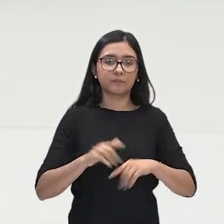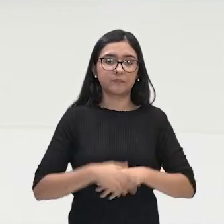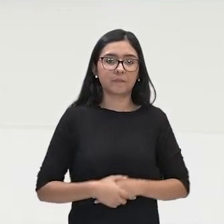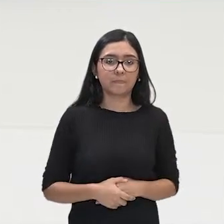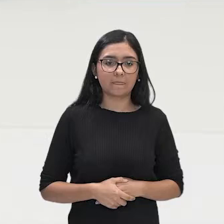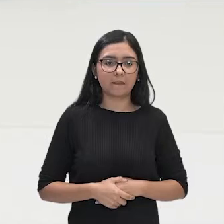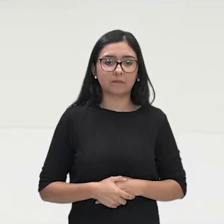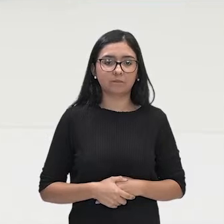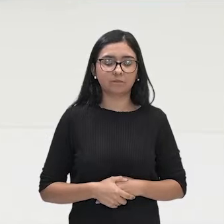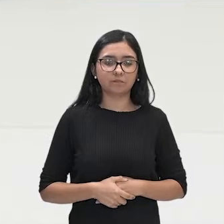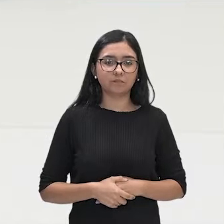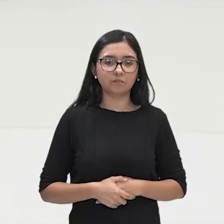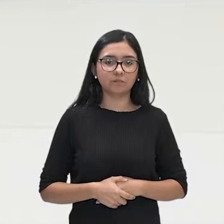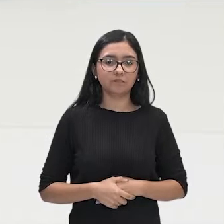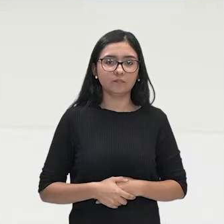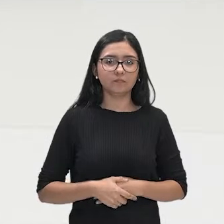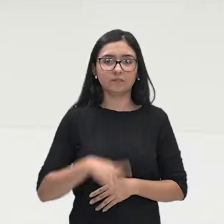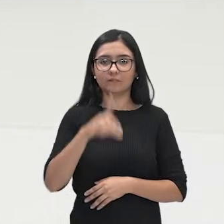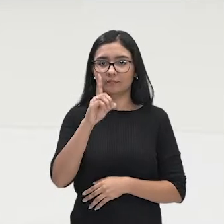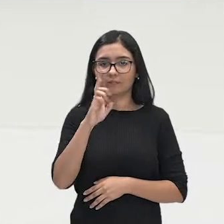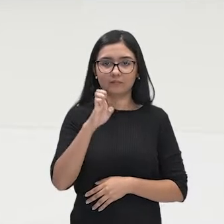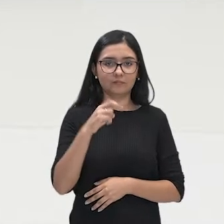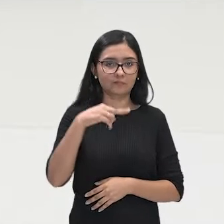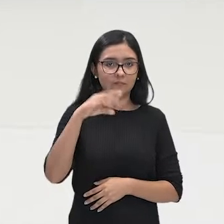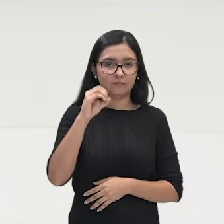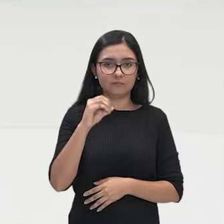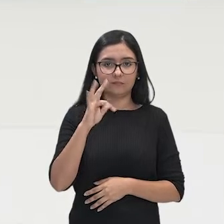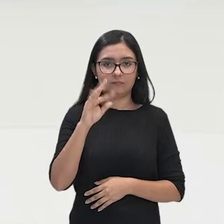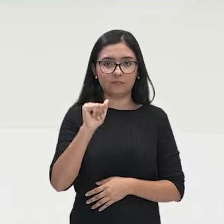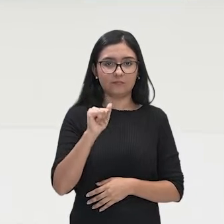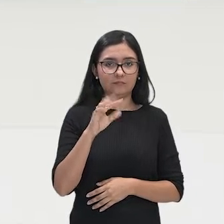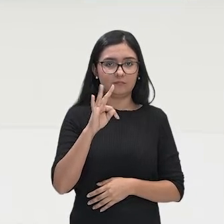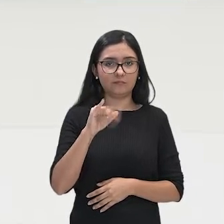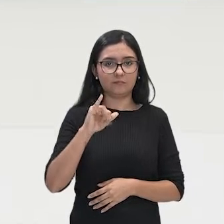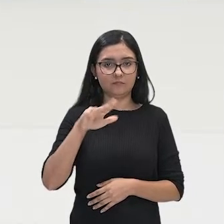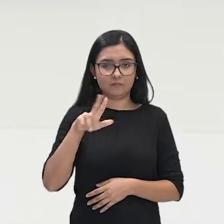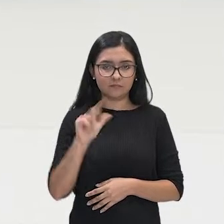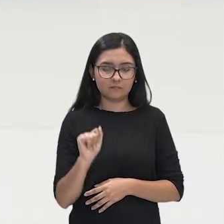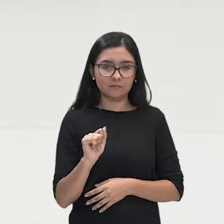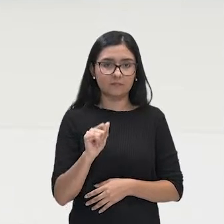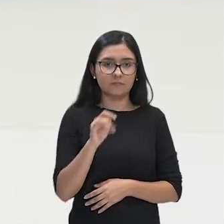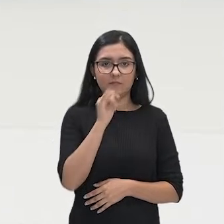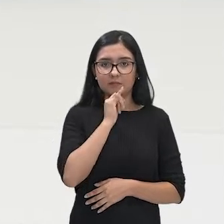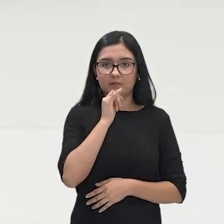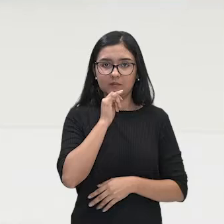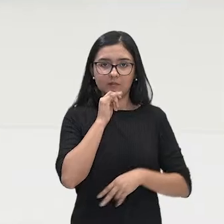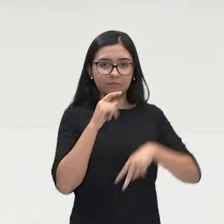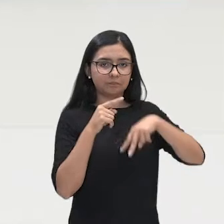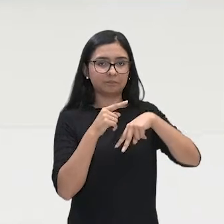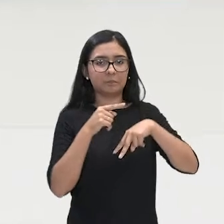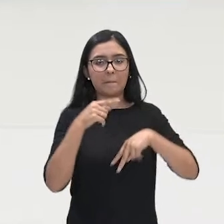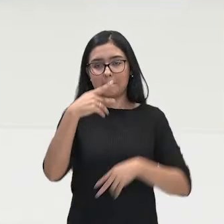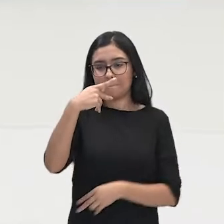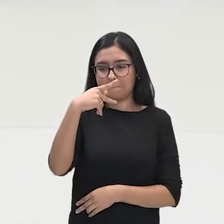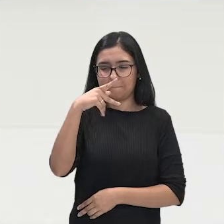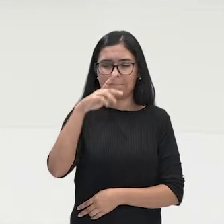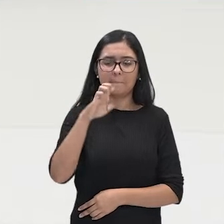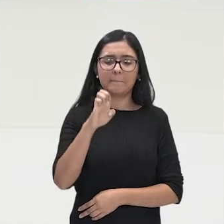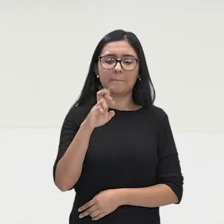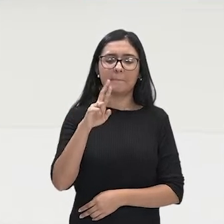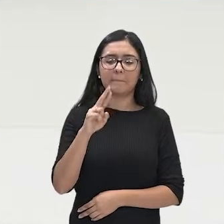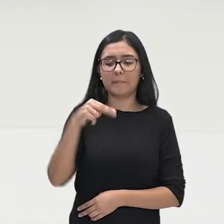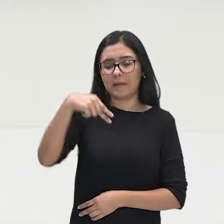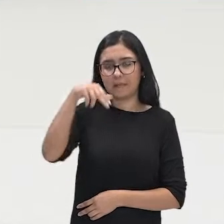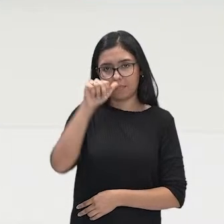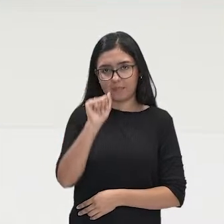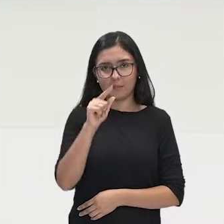denotativa, aquela linguagem real. Quando eu falo a perna, falo o nome perna, o que é que vem à sua